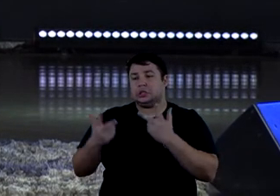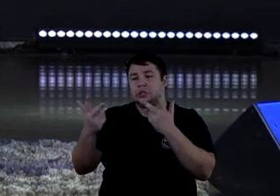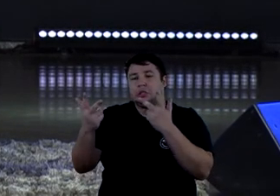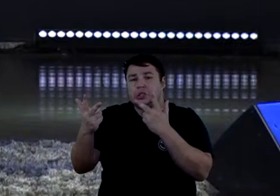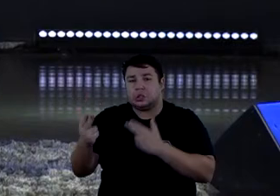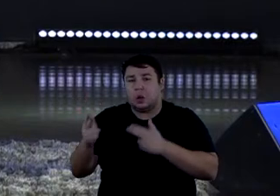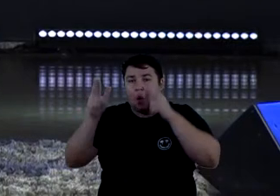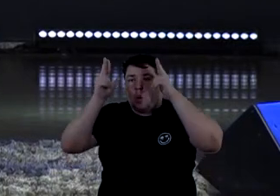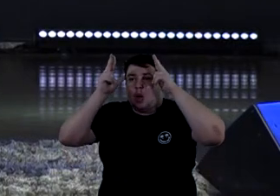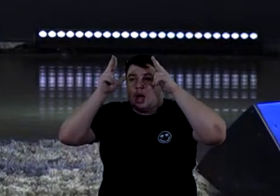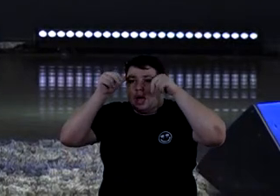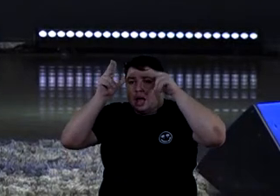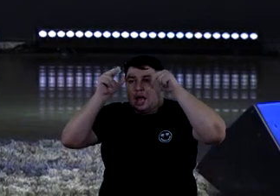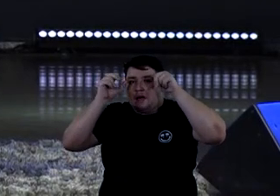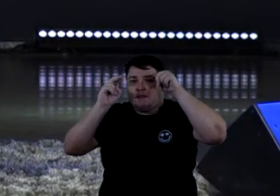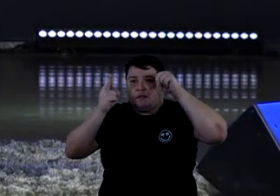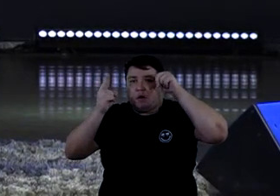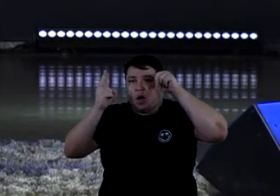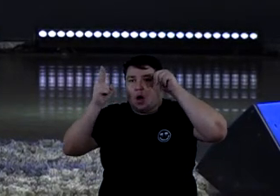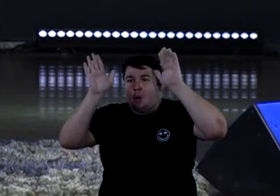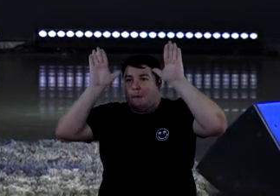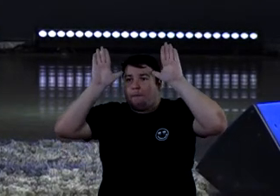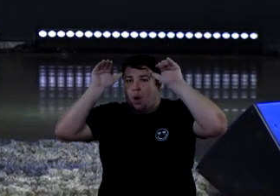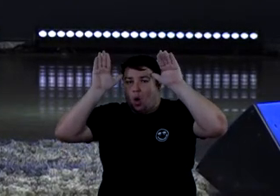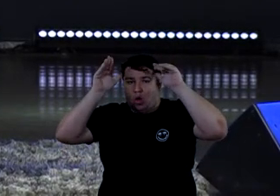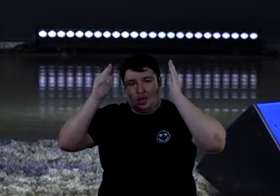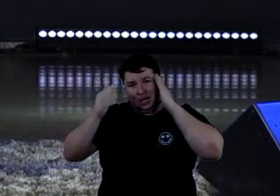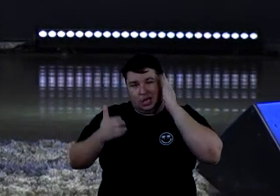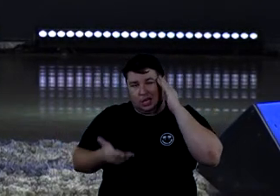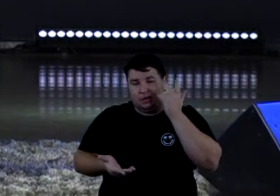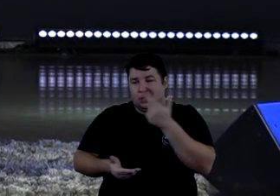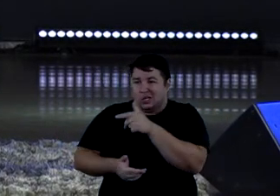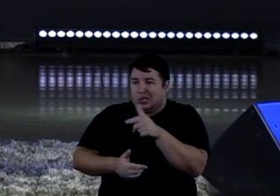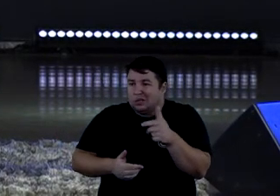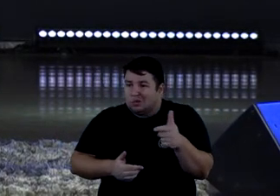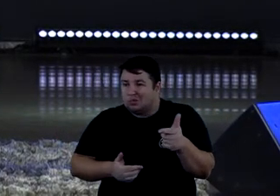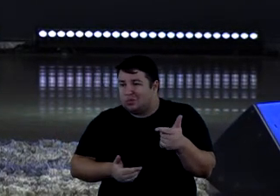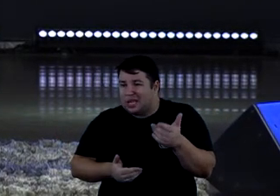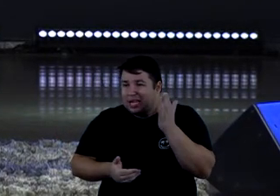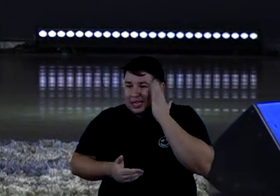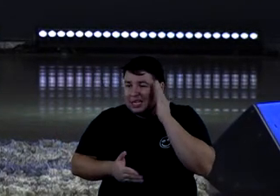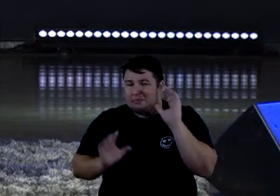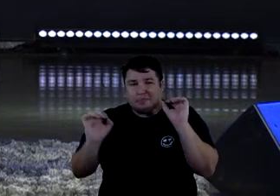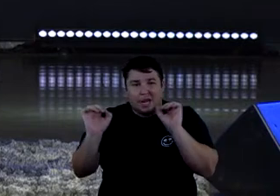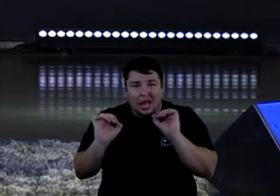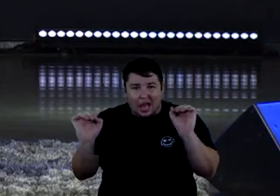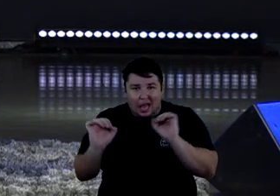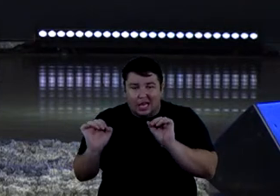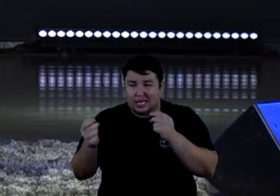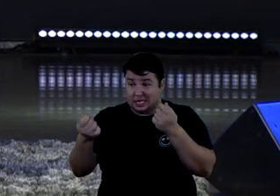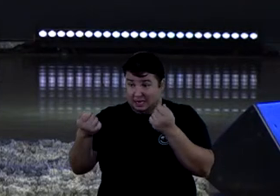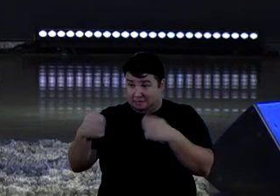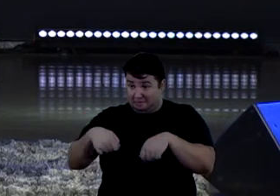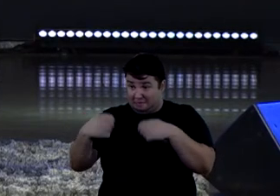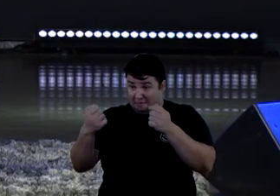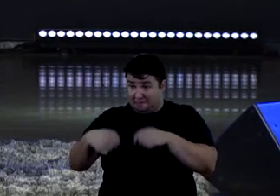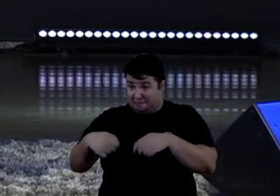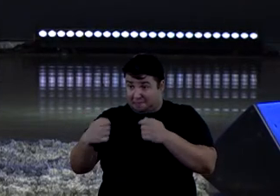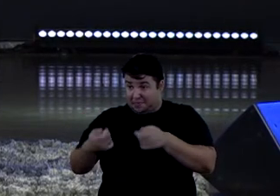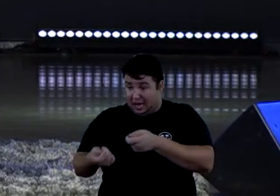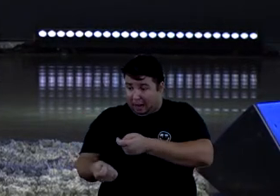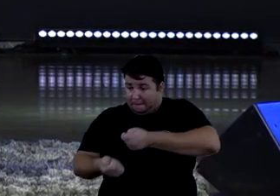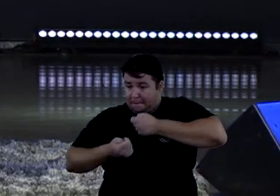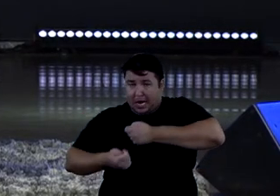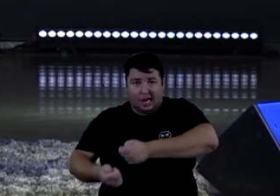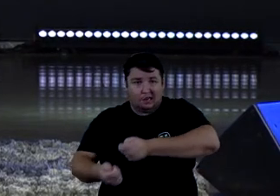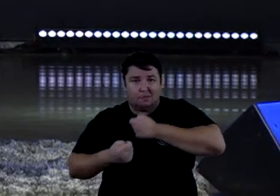o cavalo ou a mula, que não têm entendimento e precisam de freios